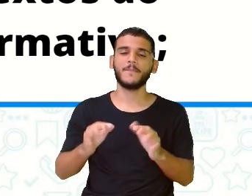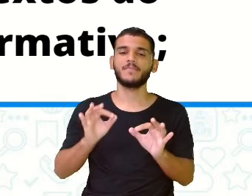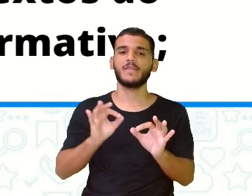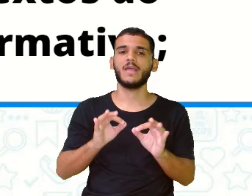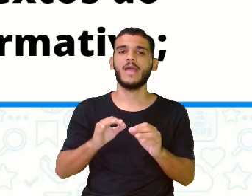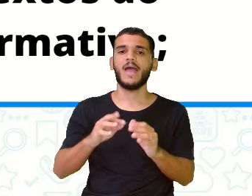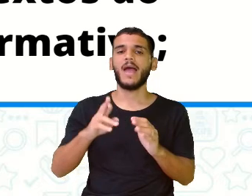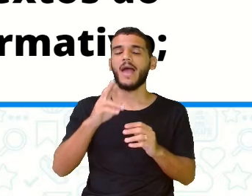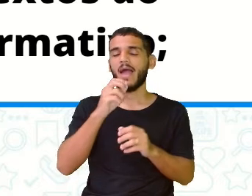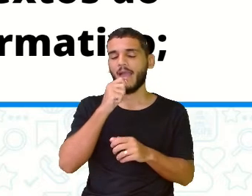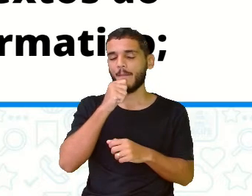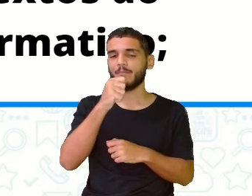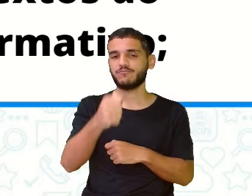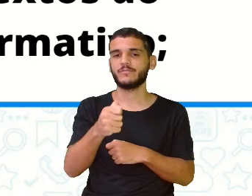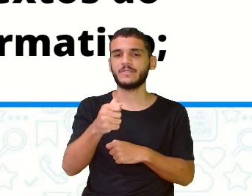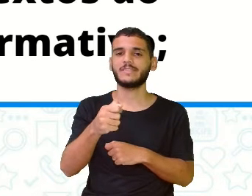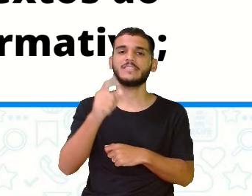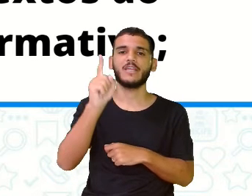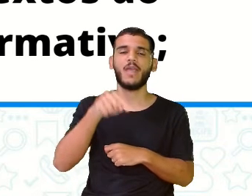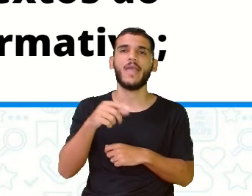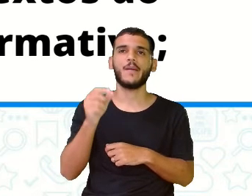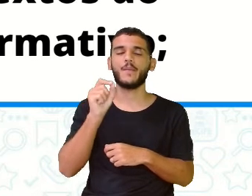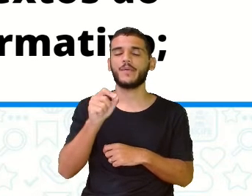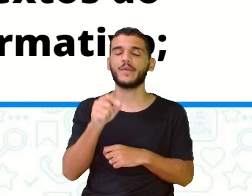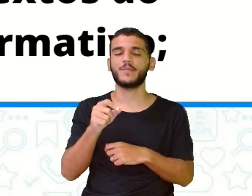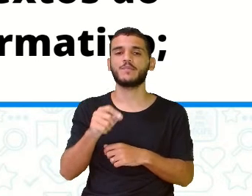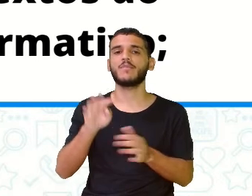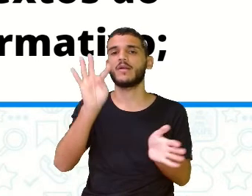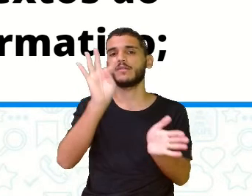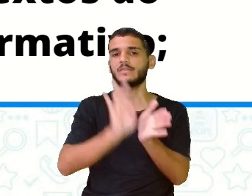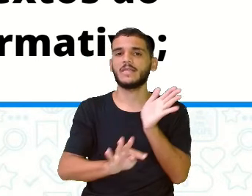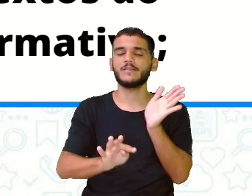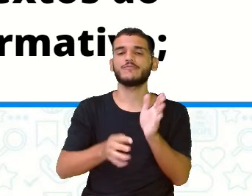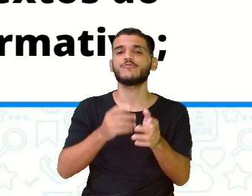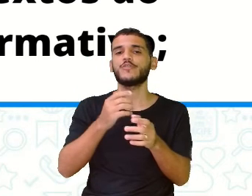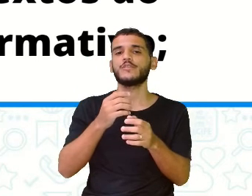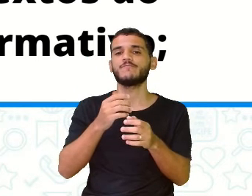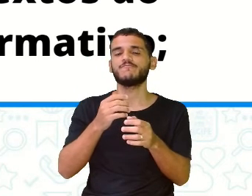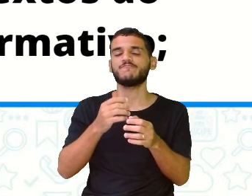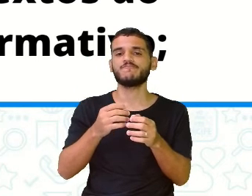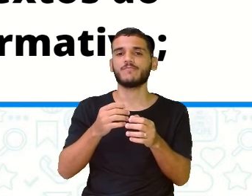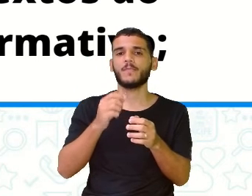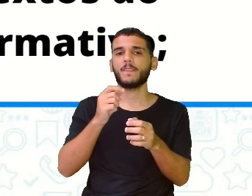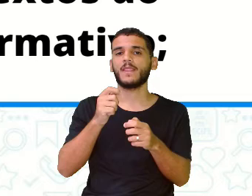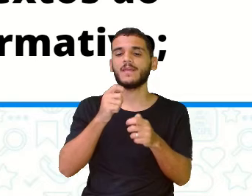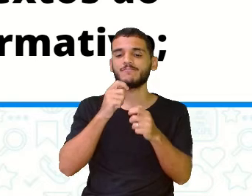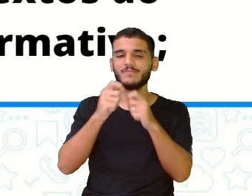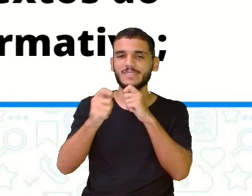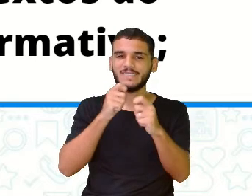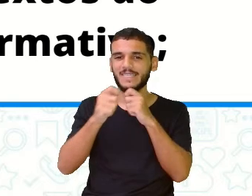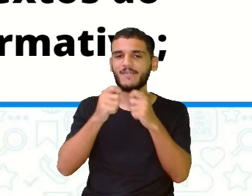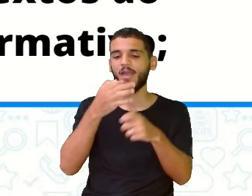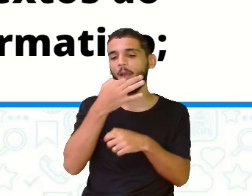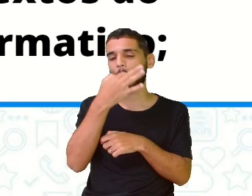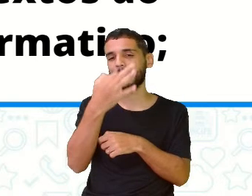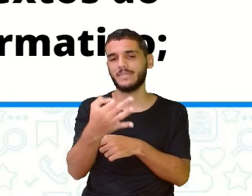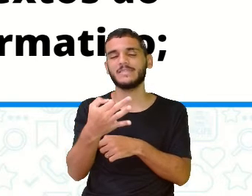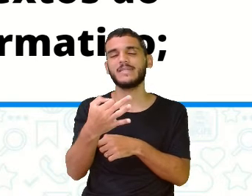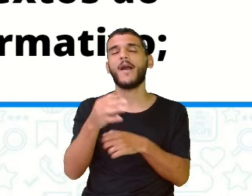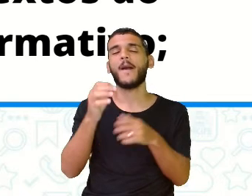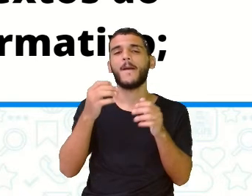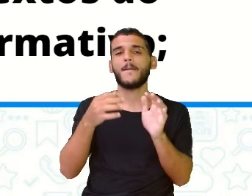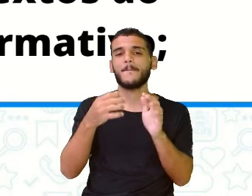ela enquadra-se entre os textos do jornalismo opinativo. Então, na reportagem pode sim vir a opinião